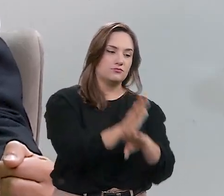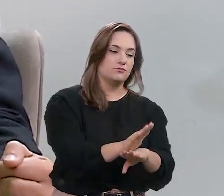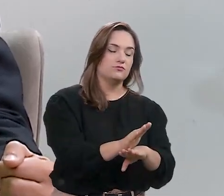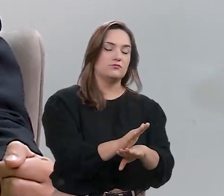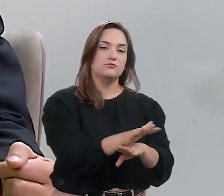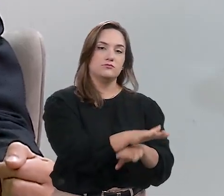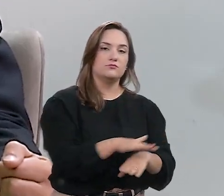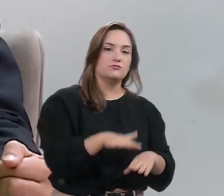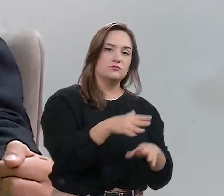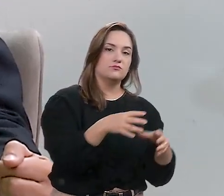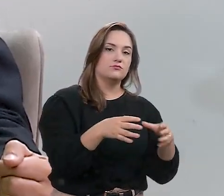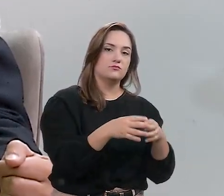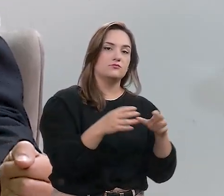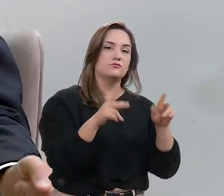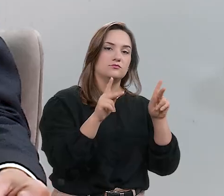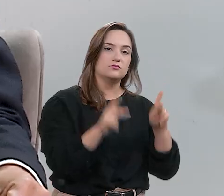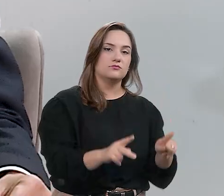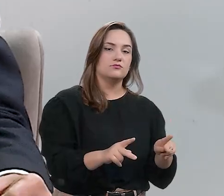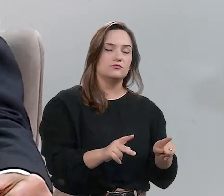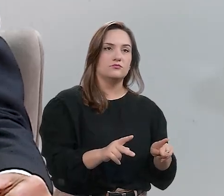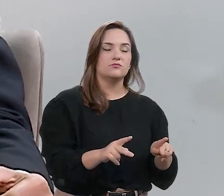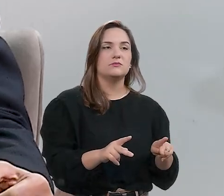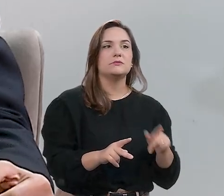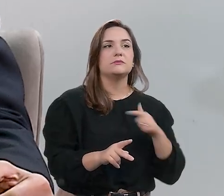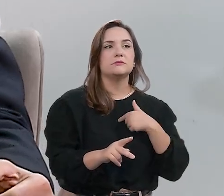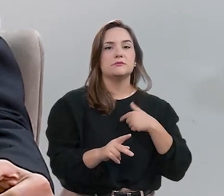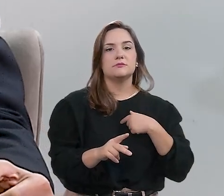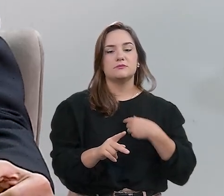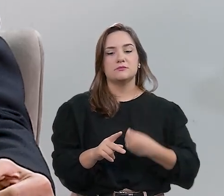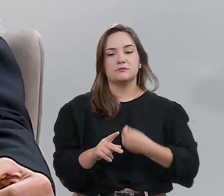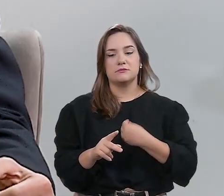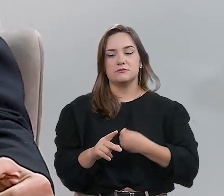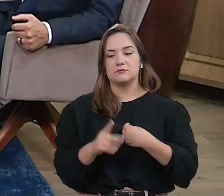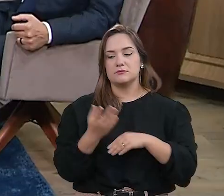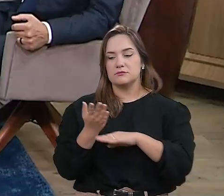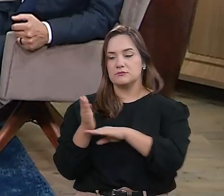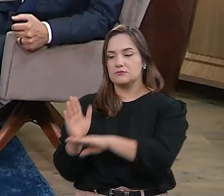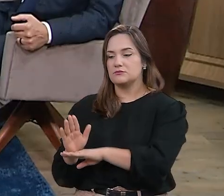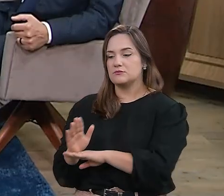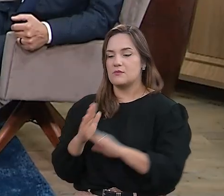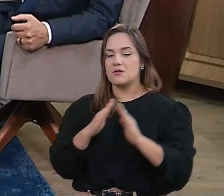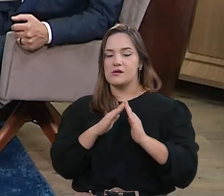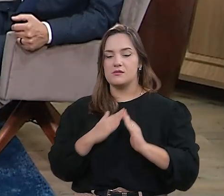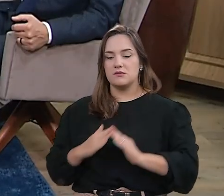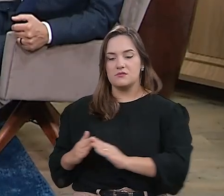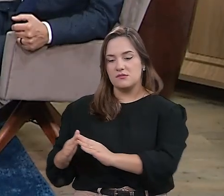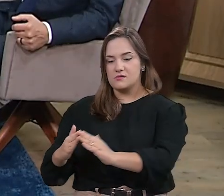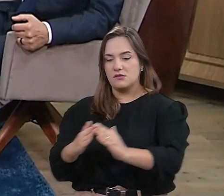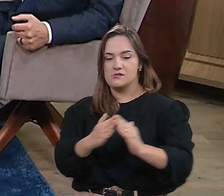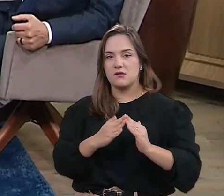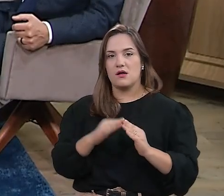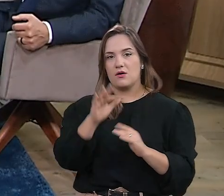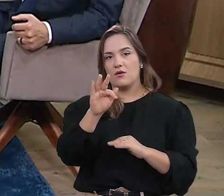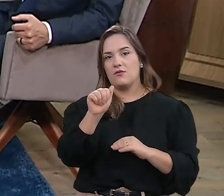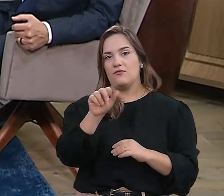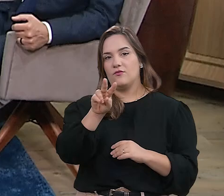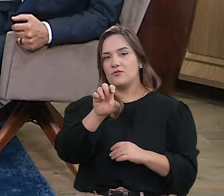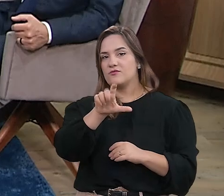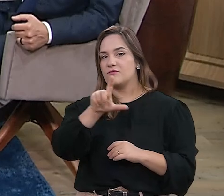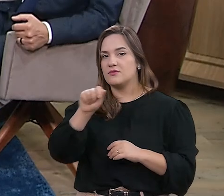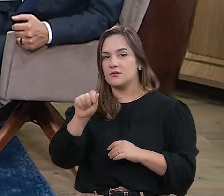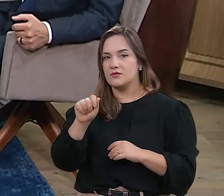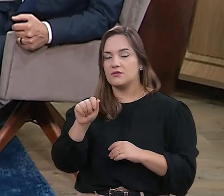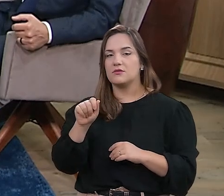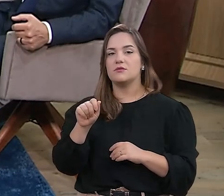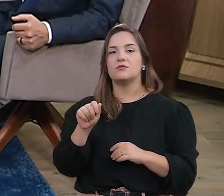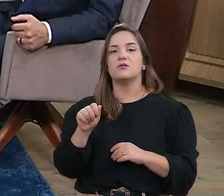social, né, voltada para o social, foi aqui numa favela em Campo Grande, onde eu fui desenvolver um